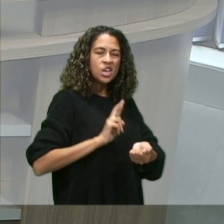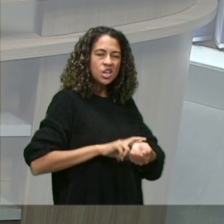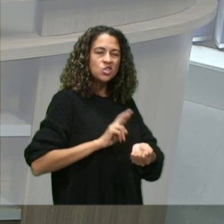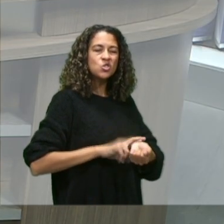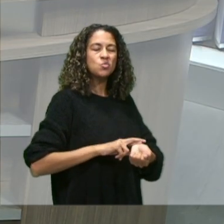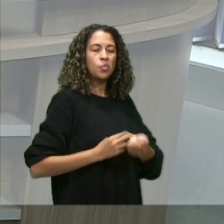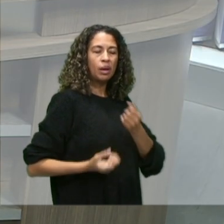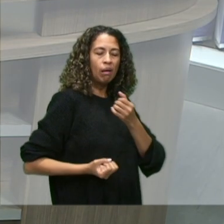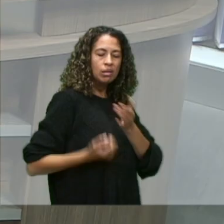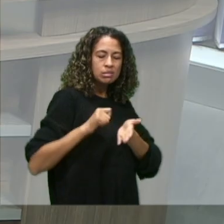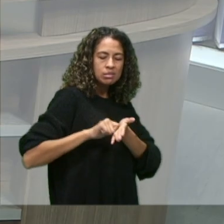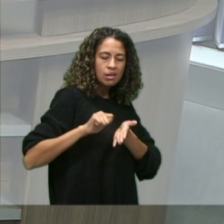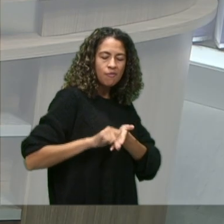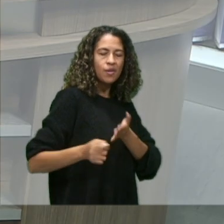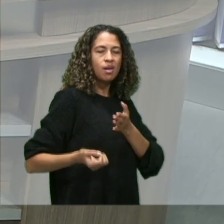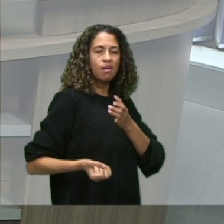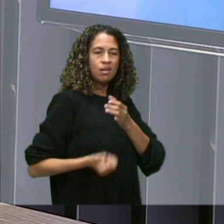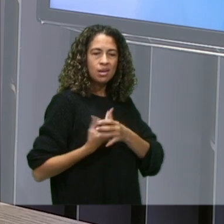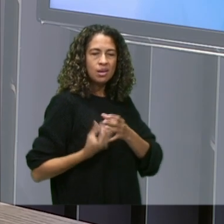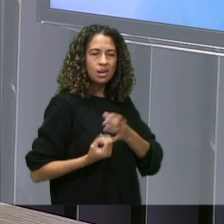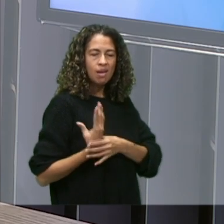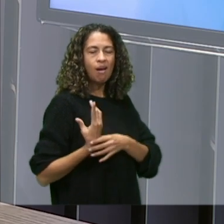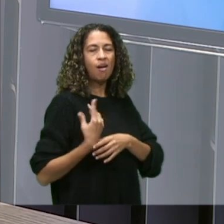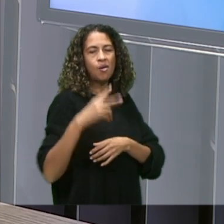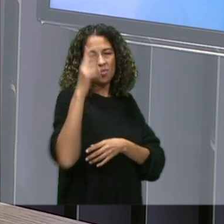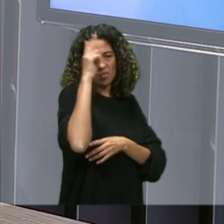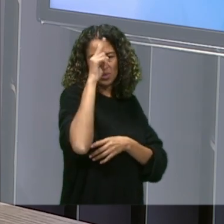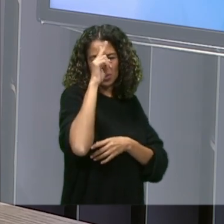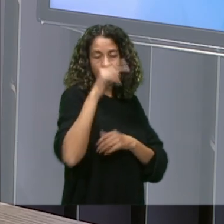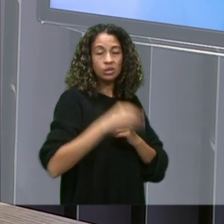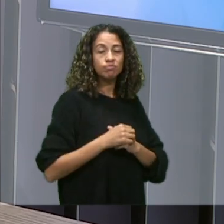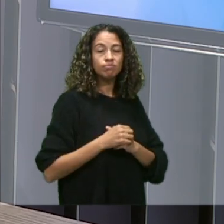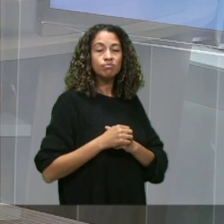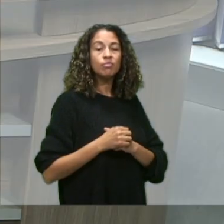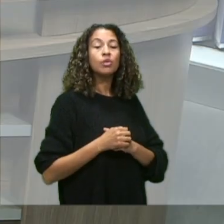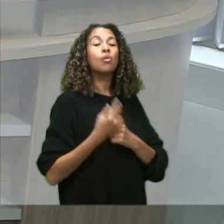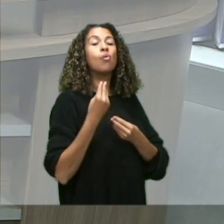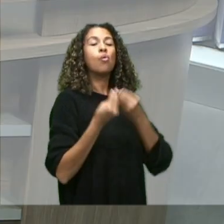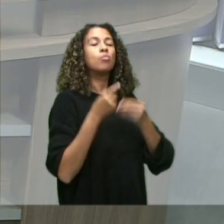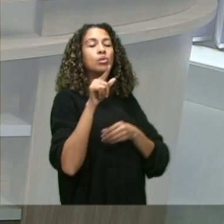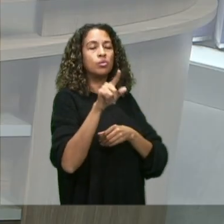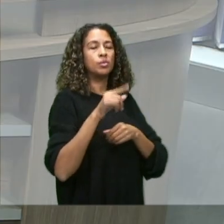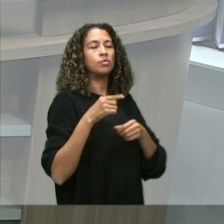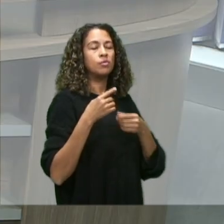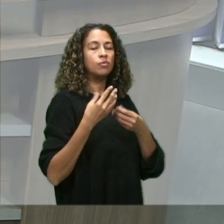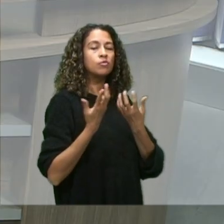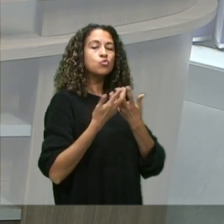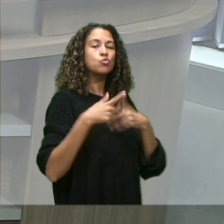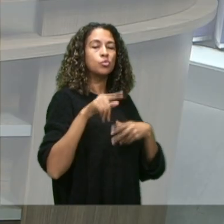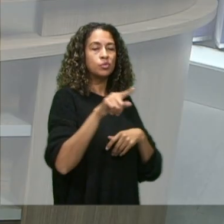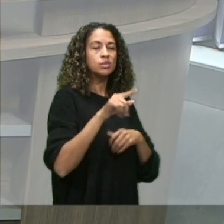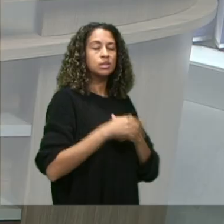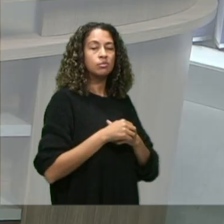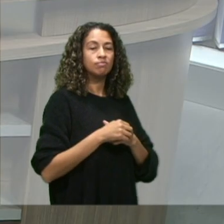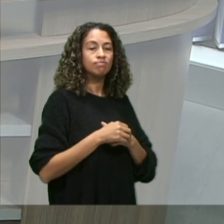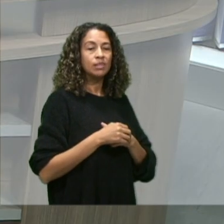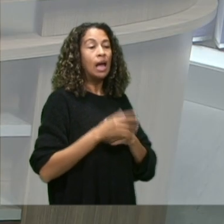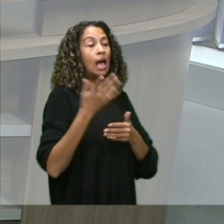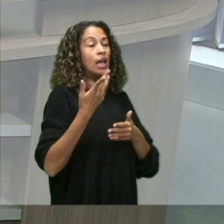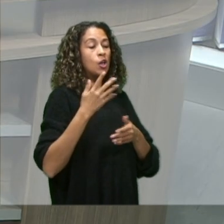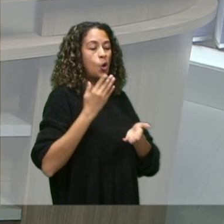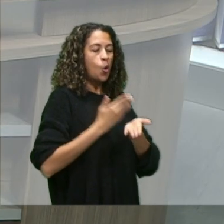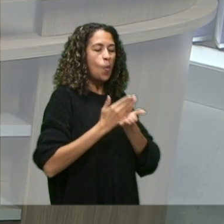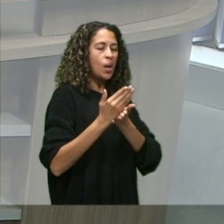história, ou, enfim, qual que é o processo criativo? Teu processo criativo, por exemplo, assim, você, agora vem lá